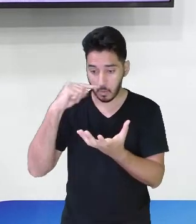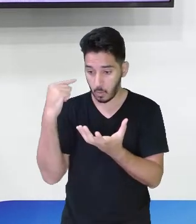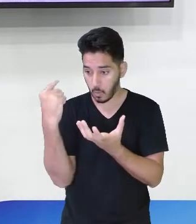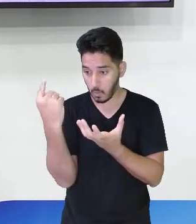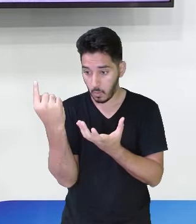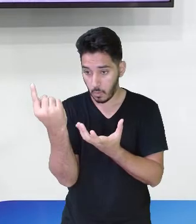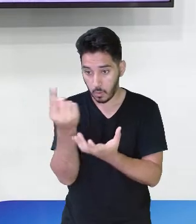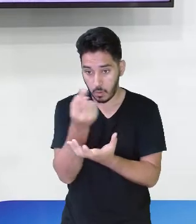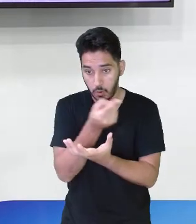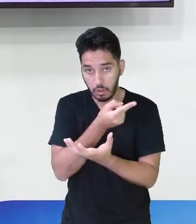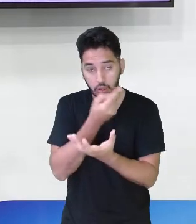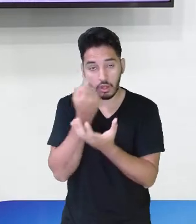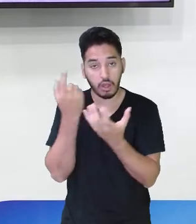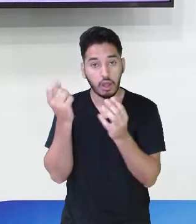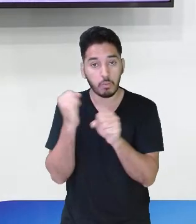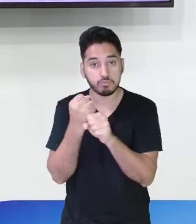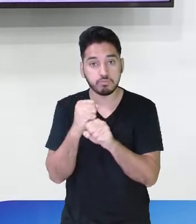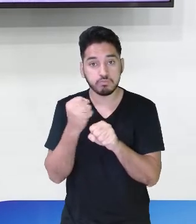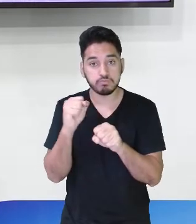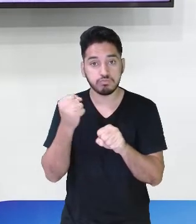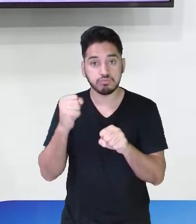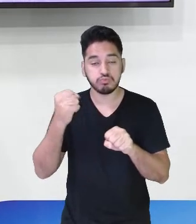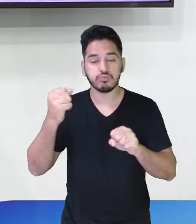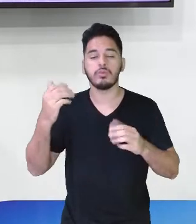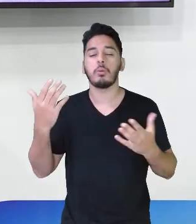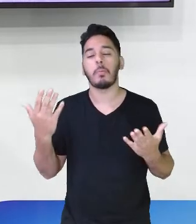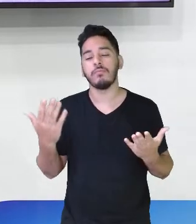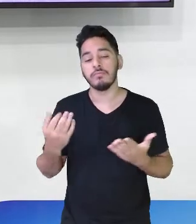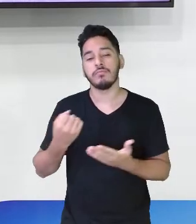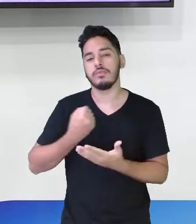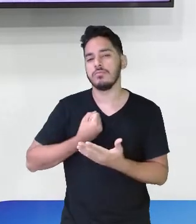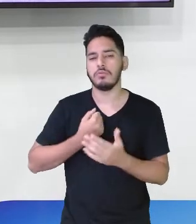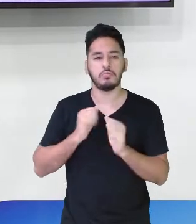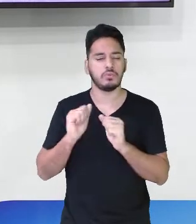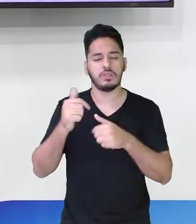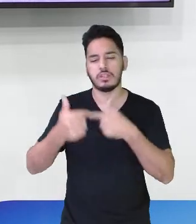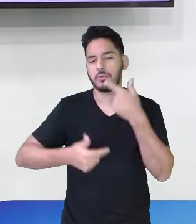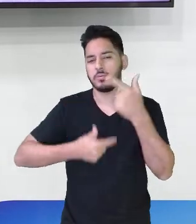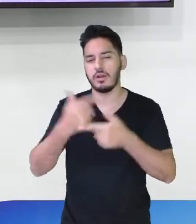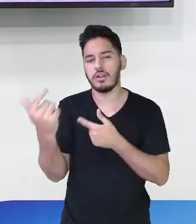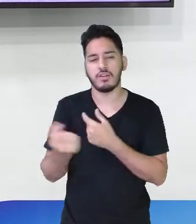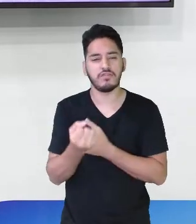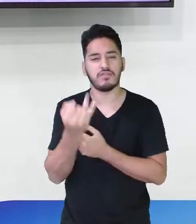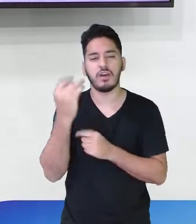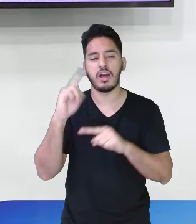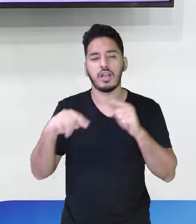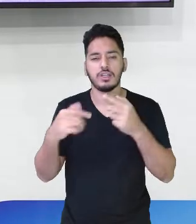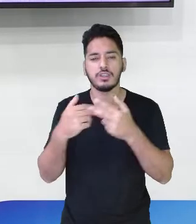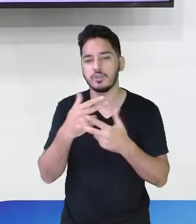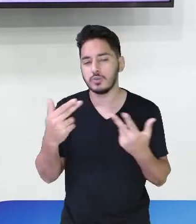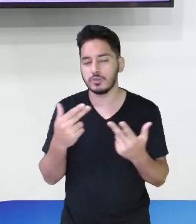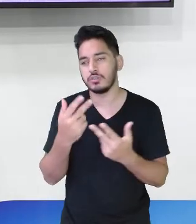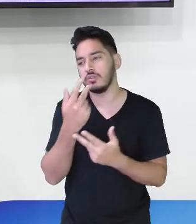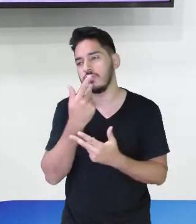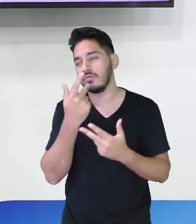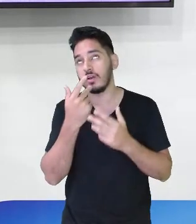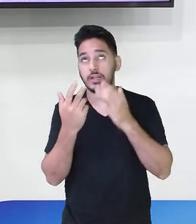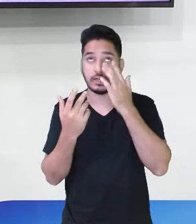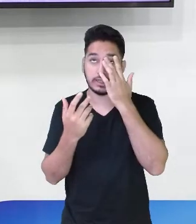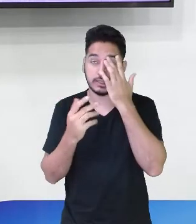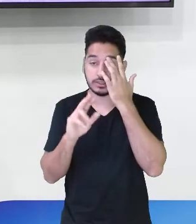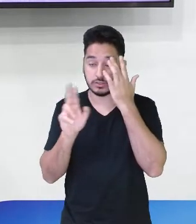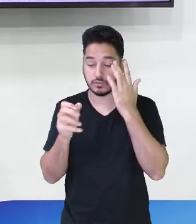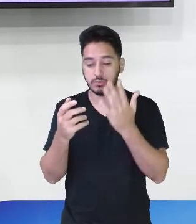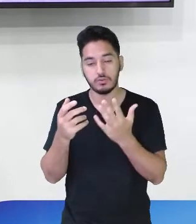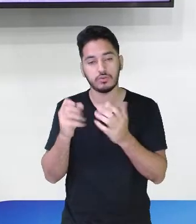Que área enorme, não é isso? E esse número a gente poderia trabalhar diversas coisas quando a gente fala de